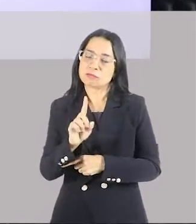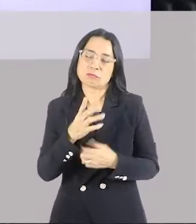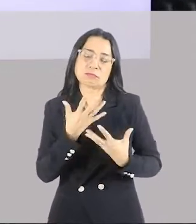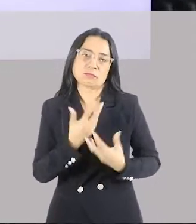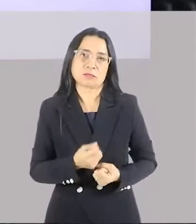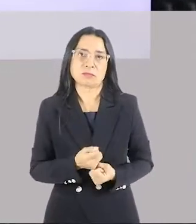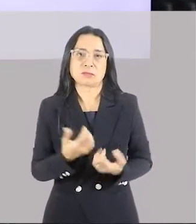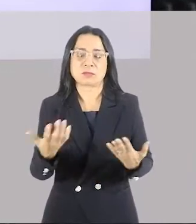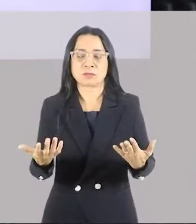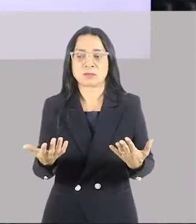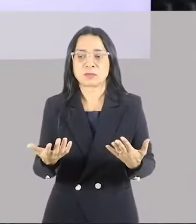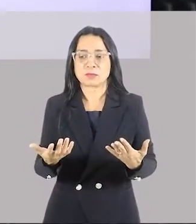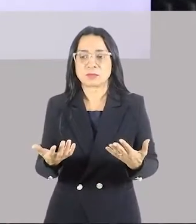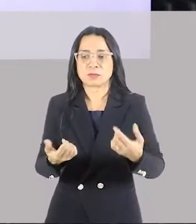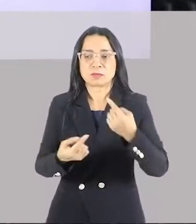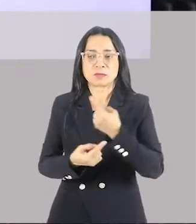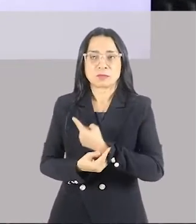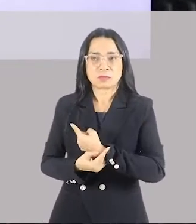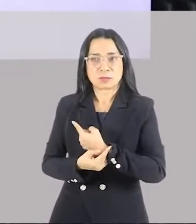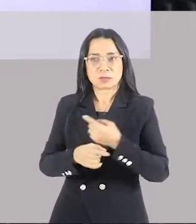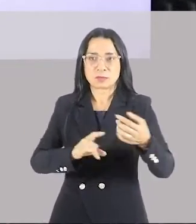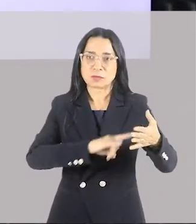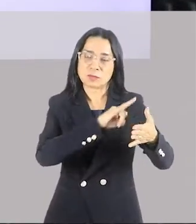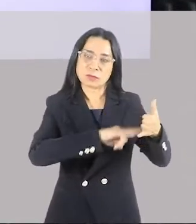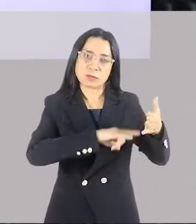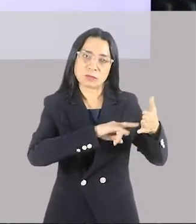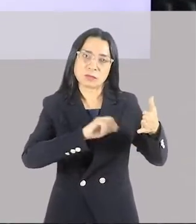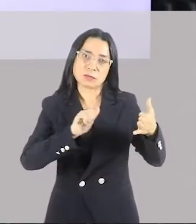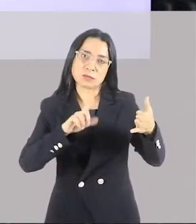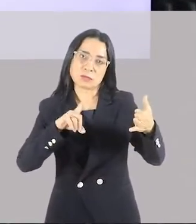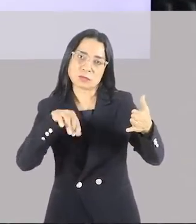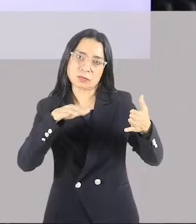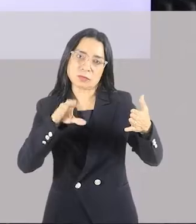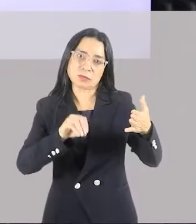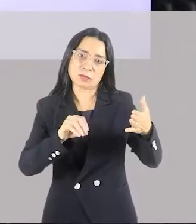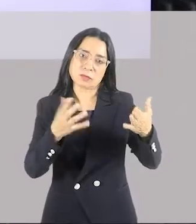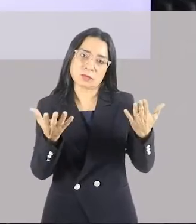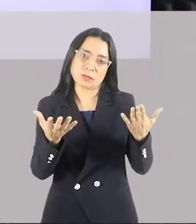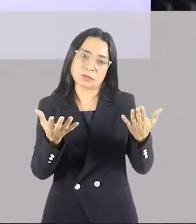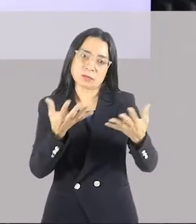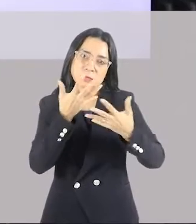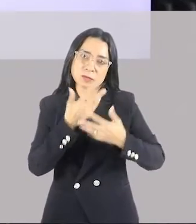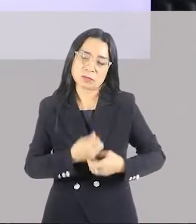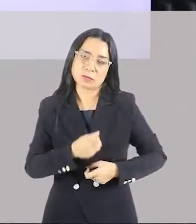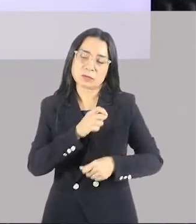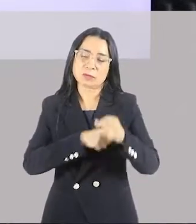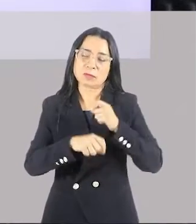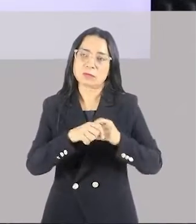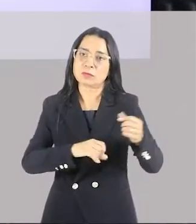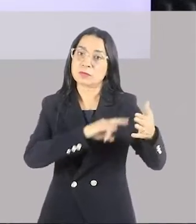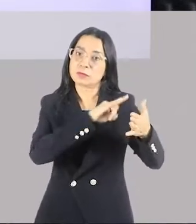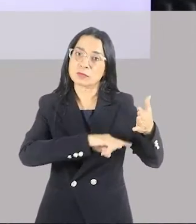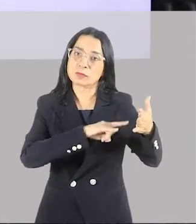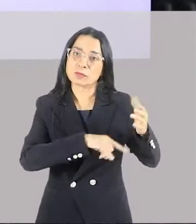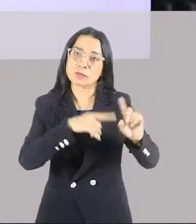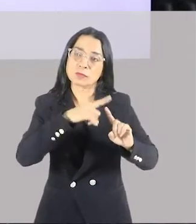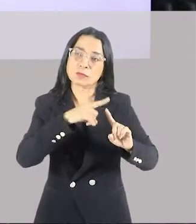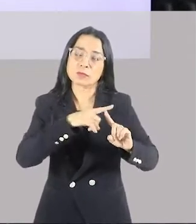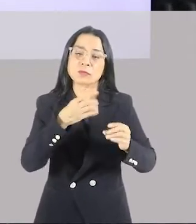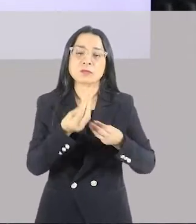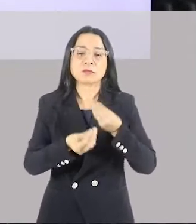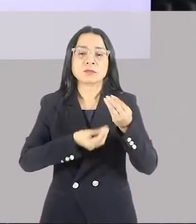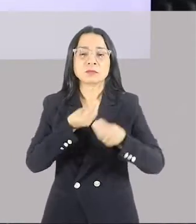adere. No caso de um contrato de adesão, é justamente disso que nós estamos falando. É um contrato por